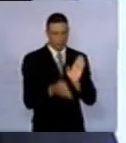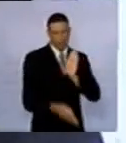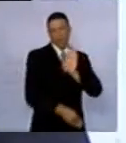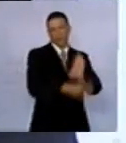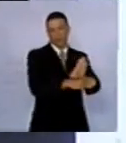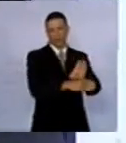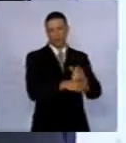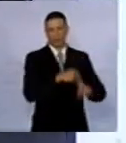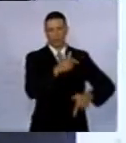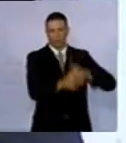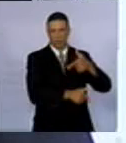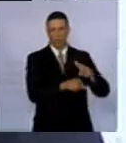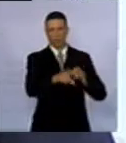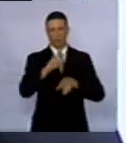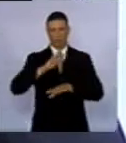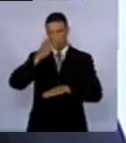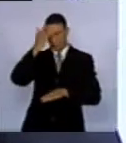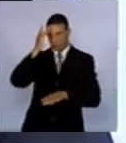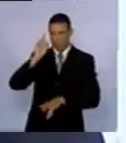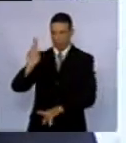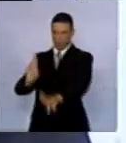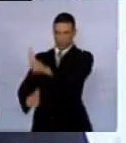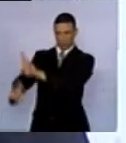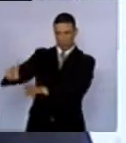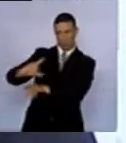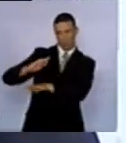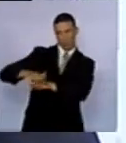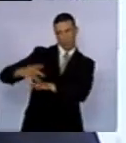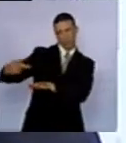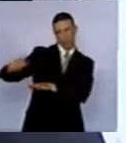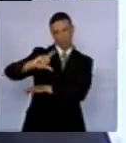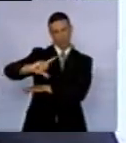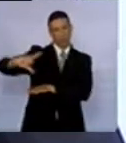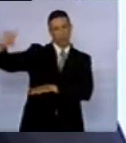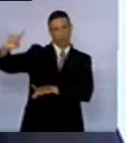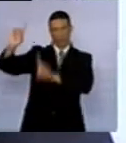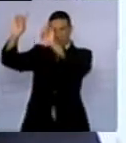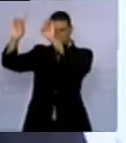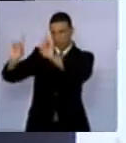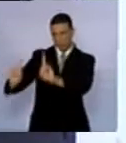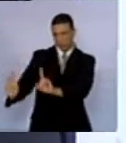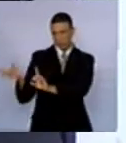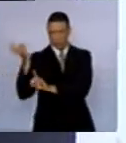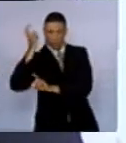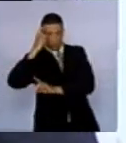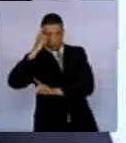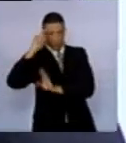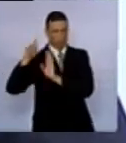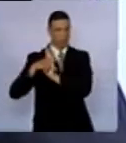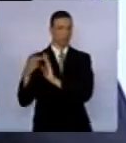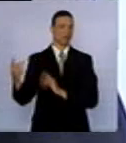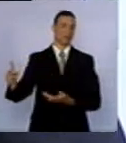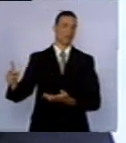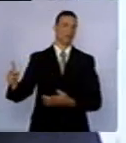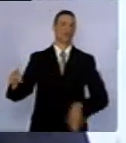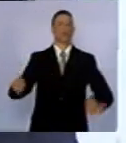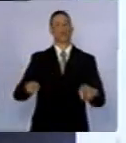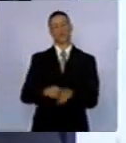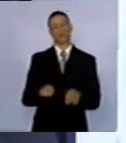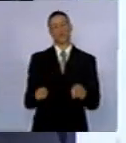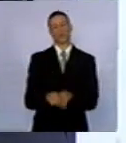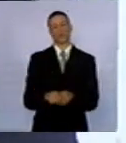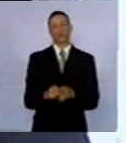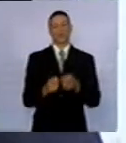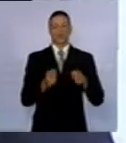as possibilidades de escolha do consumidor e o pleno exercício de seus direitos culturais. Haverá efetivo estímulo à exportação de